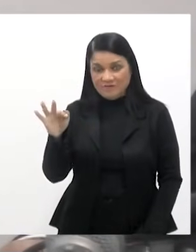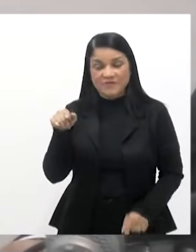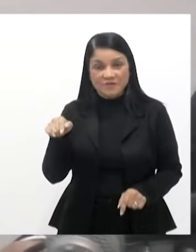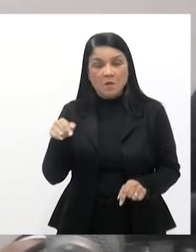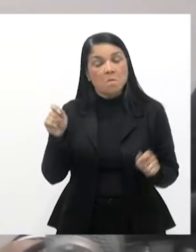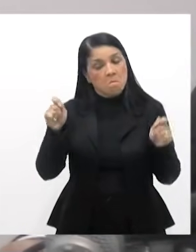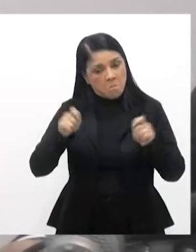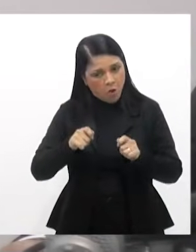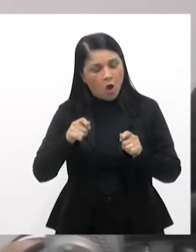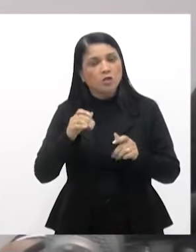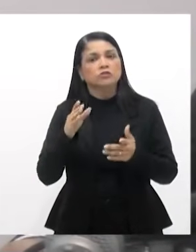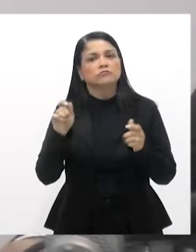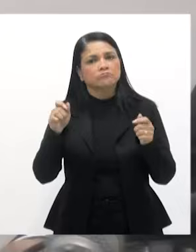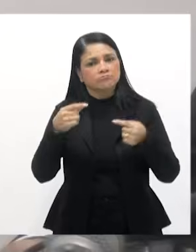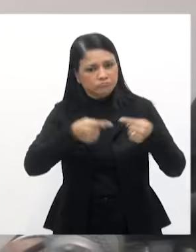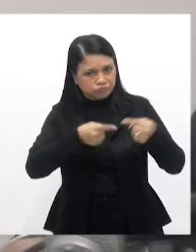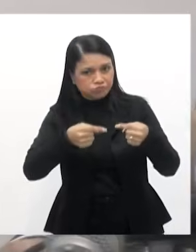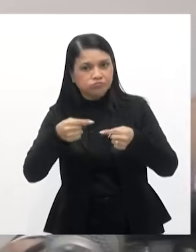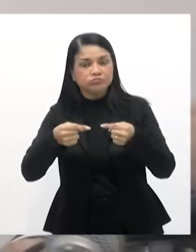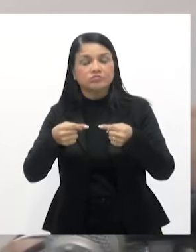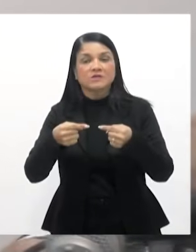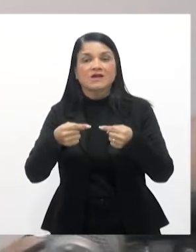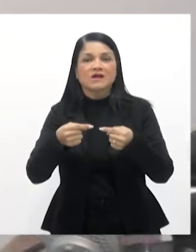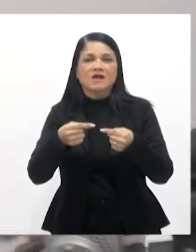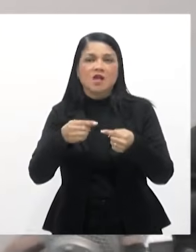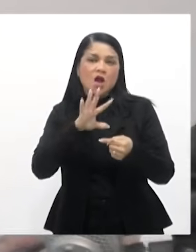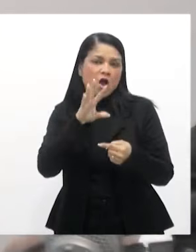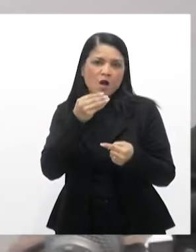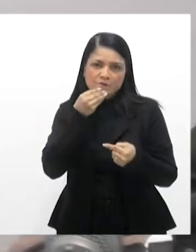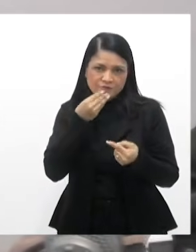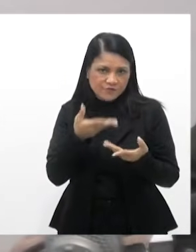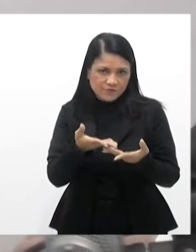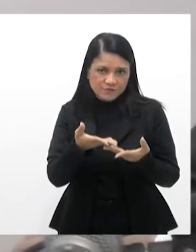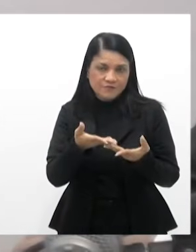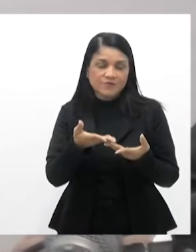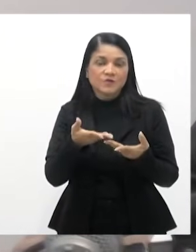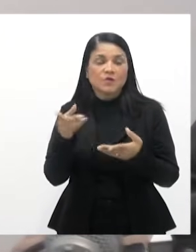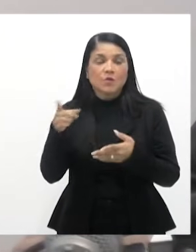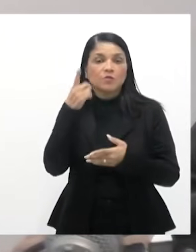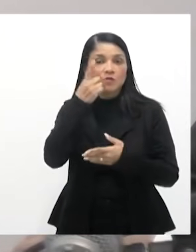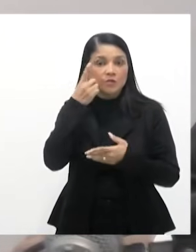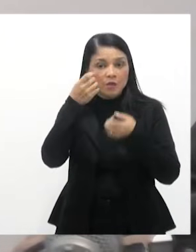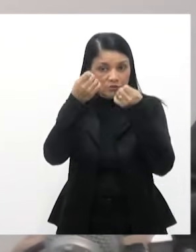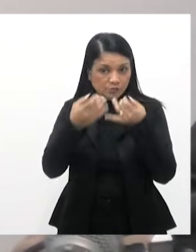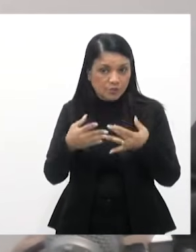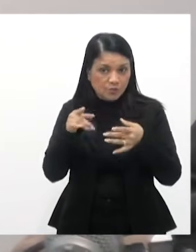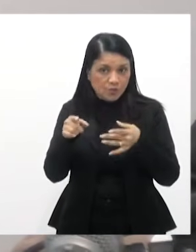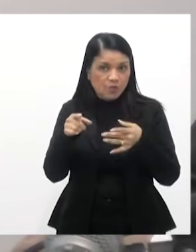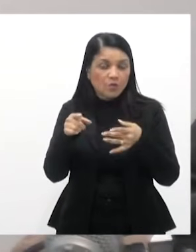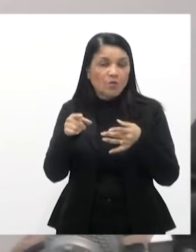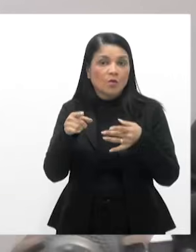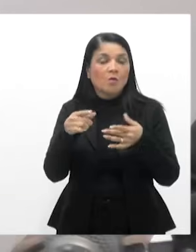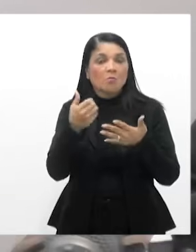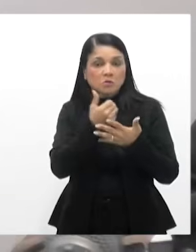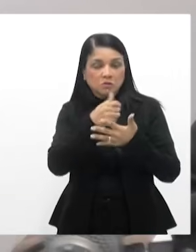pode ser observado. É evidente que nesta situação pode haver, como o deputado mencionou, uma judicialização das